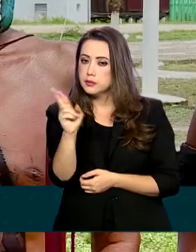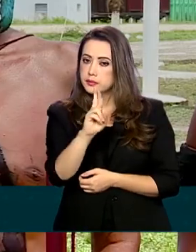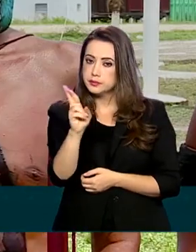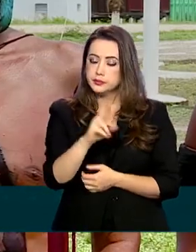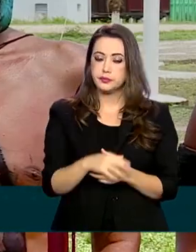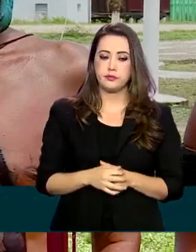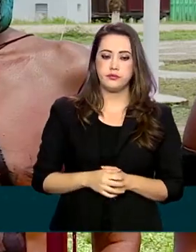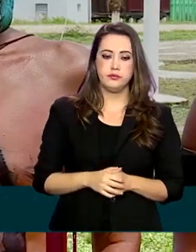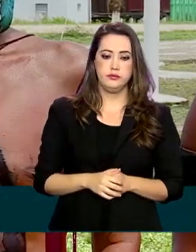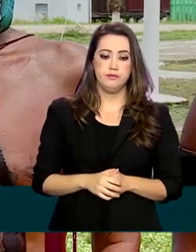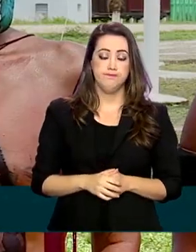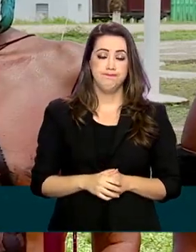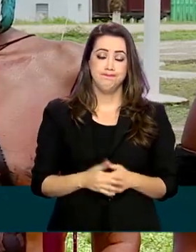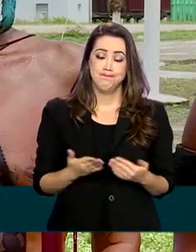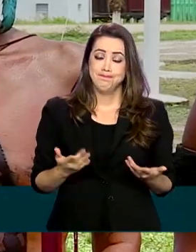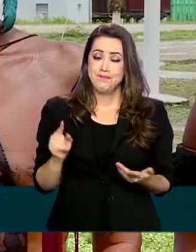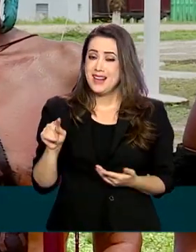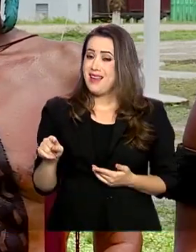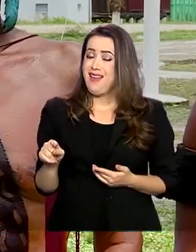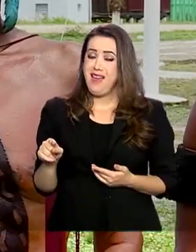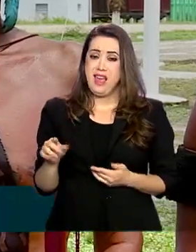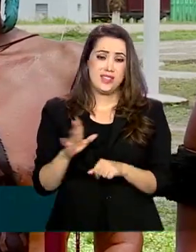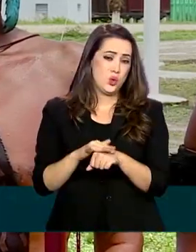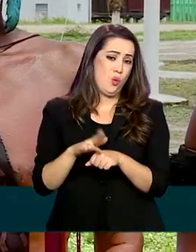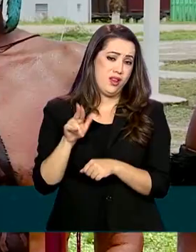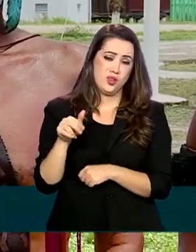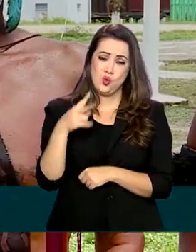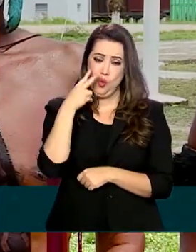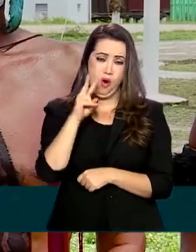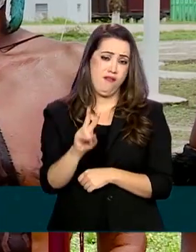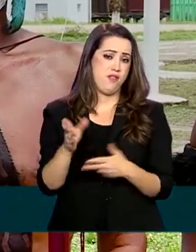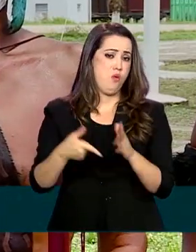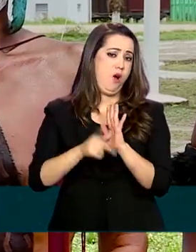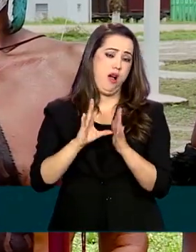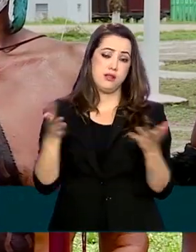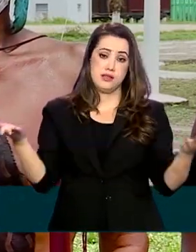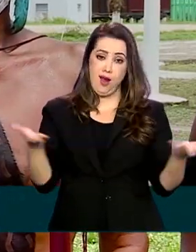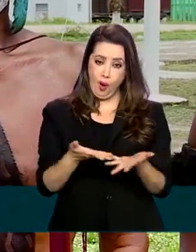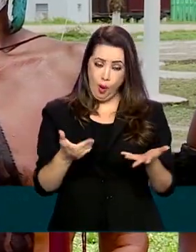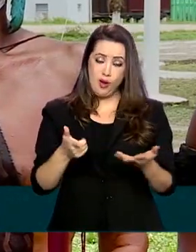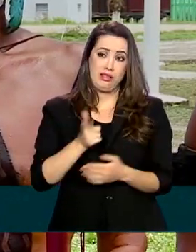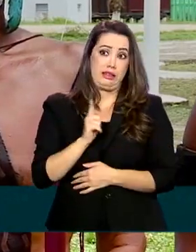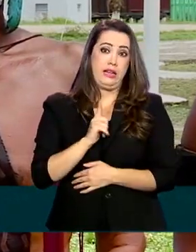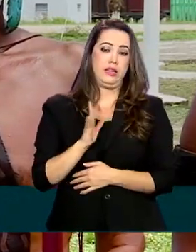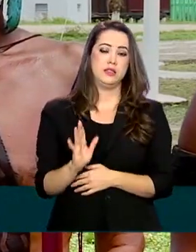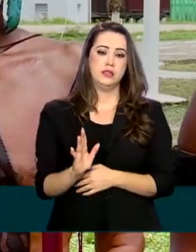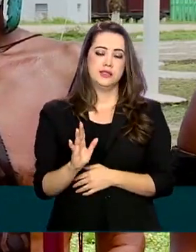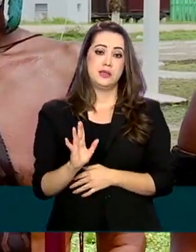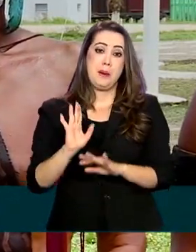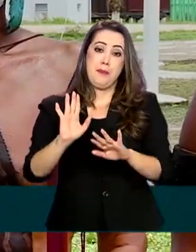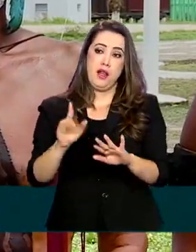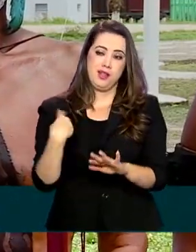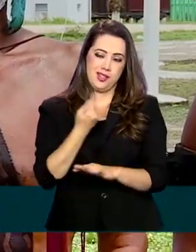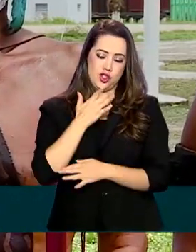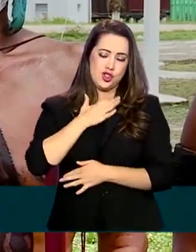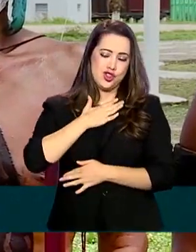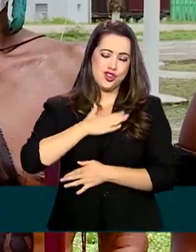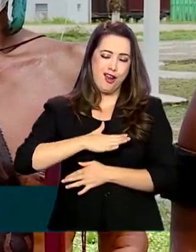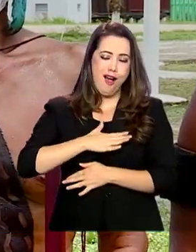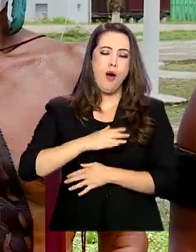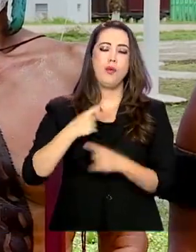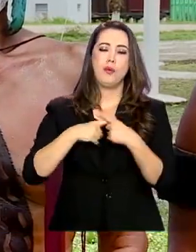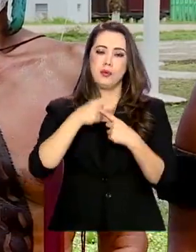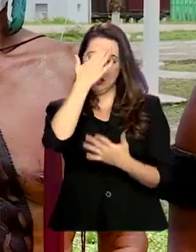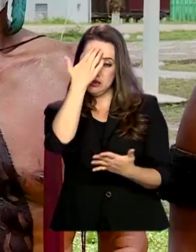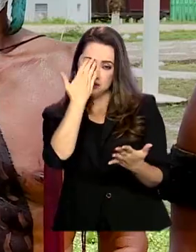reais. Essa doença jamais a gente enfrentou e agora estamos enfrentando. Isso nos deixa muito confiantes